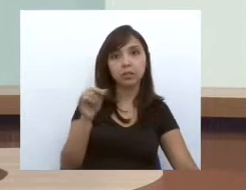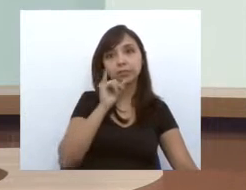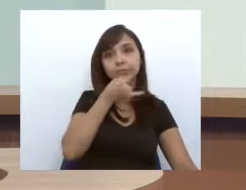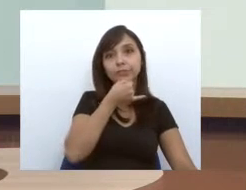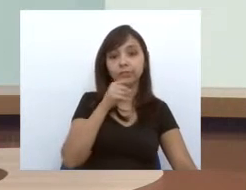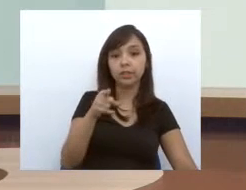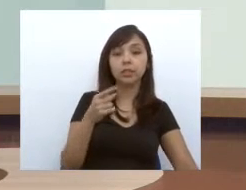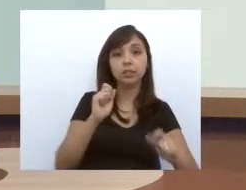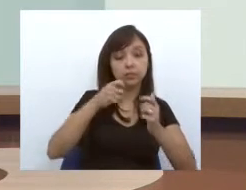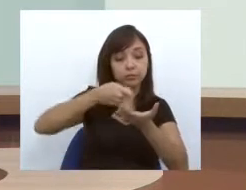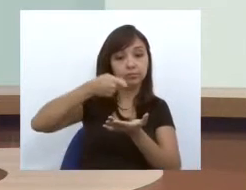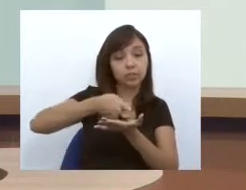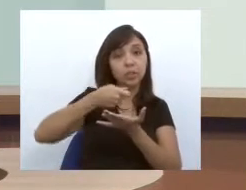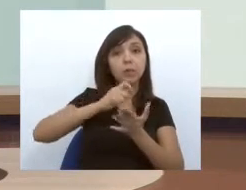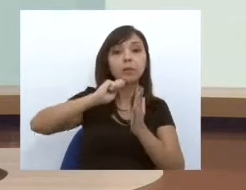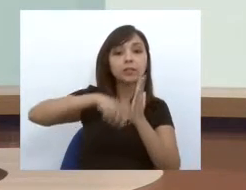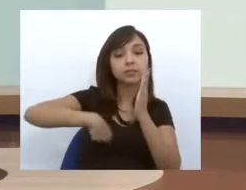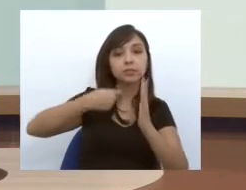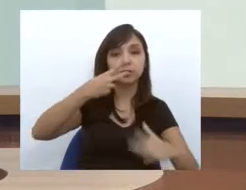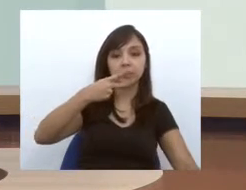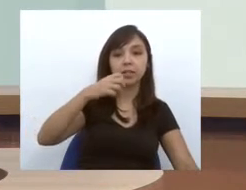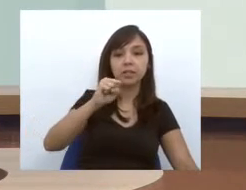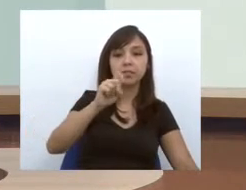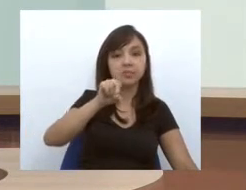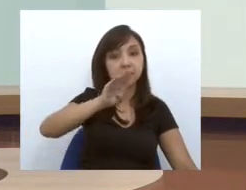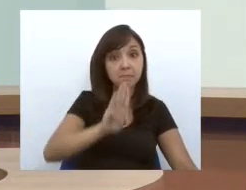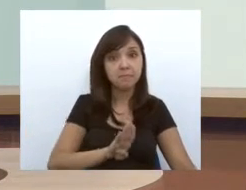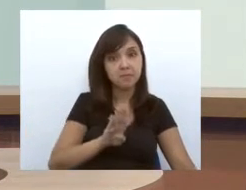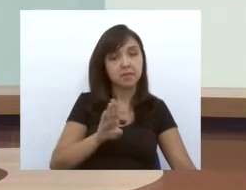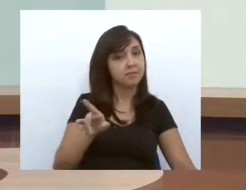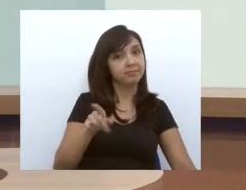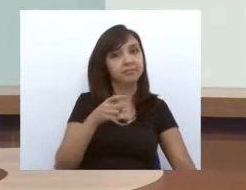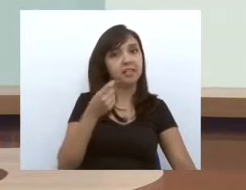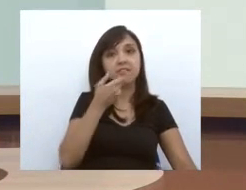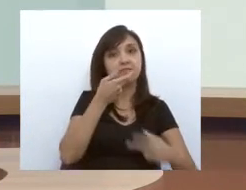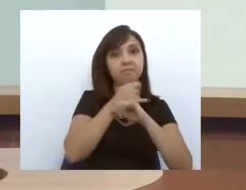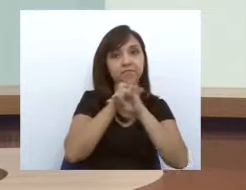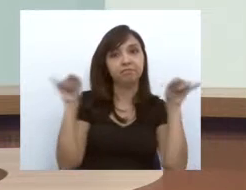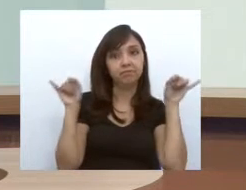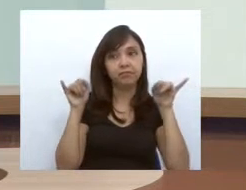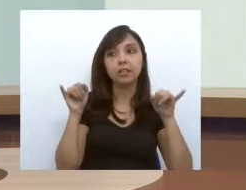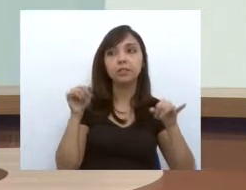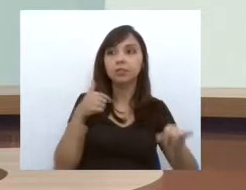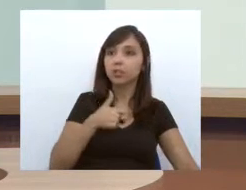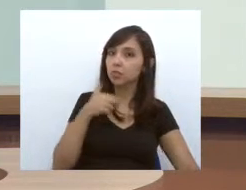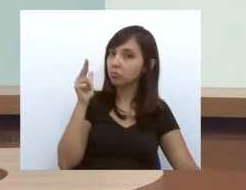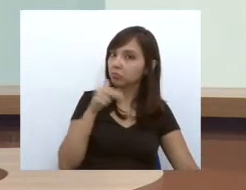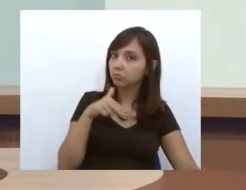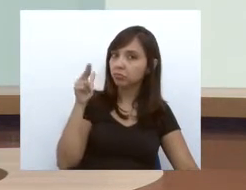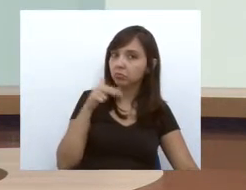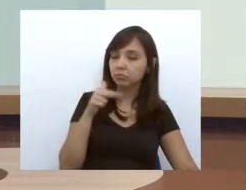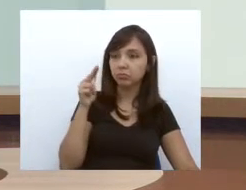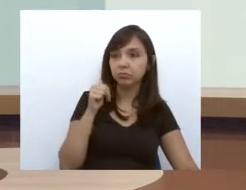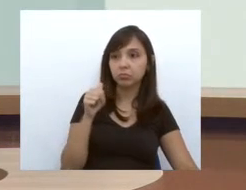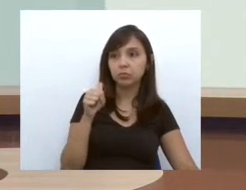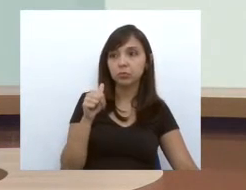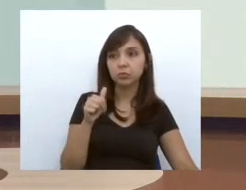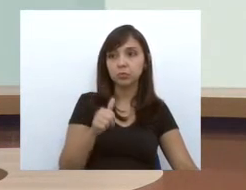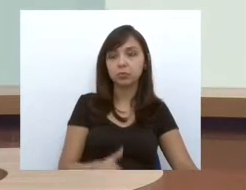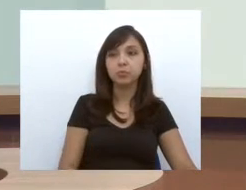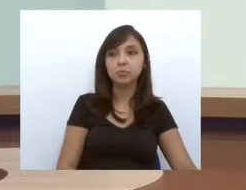cobrar a assinatura da bancada do PSDB. Foi muito infeliz na sua colocação. Eu